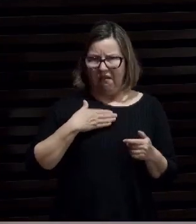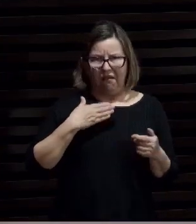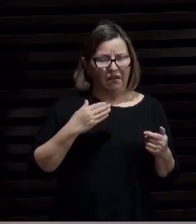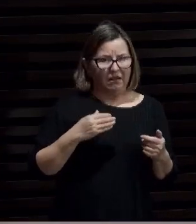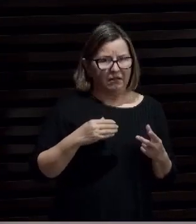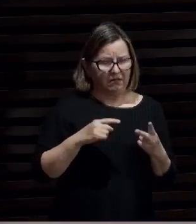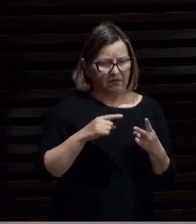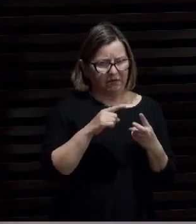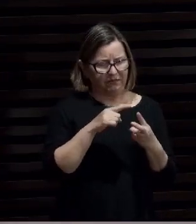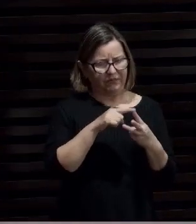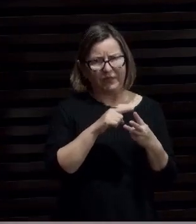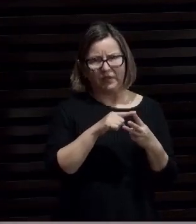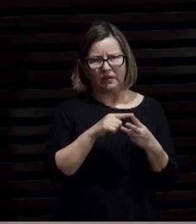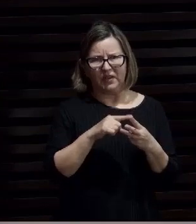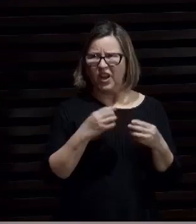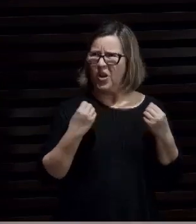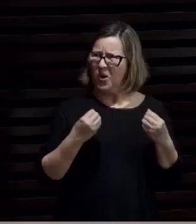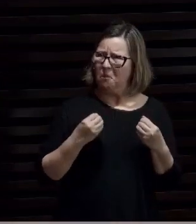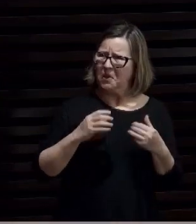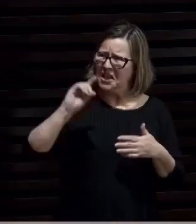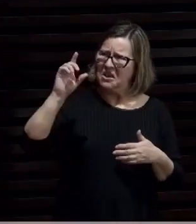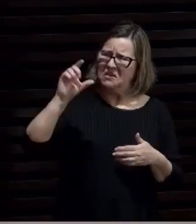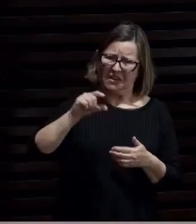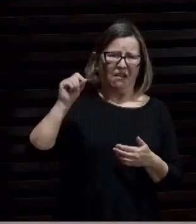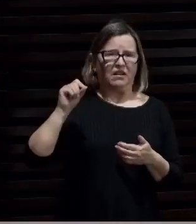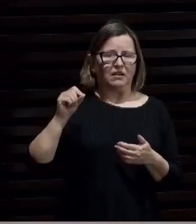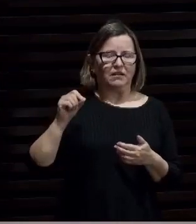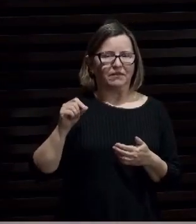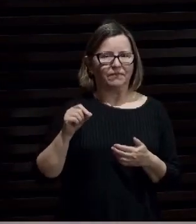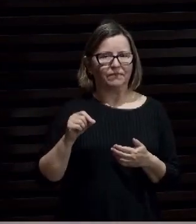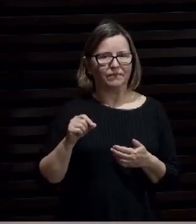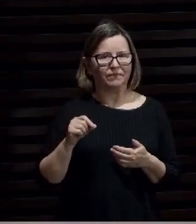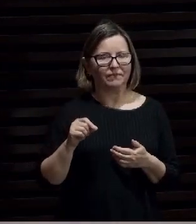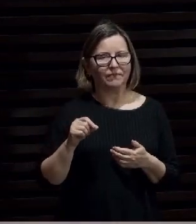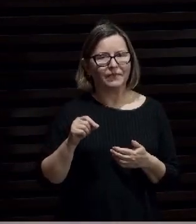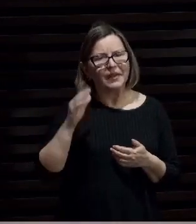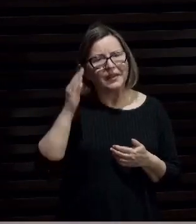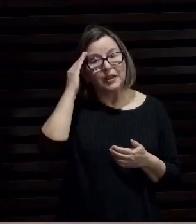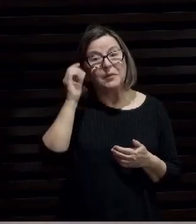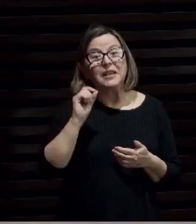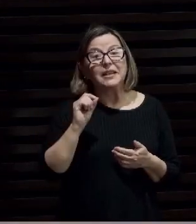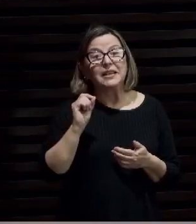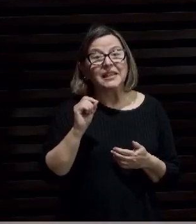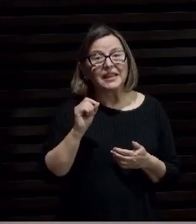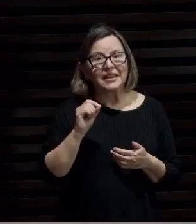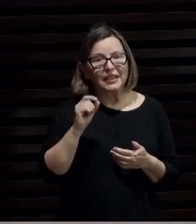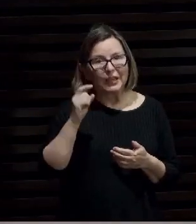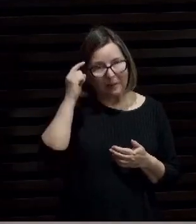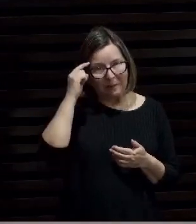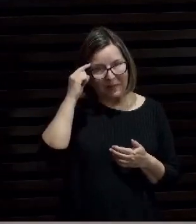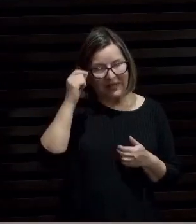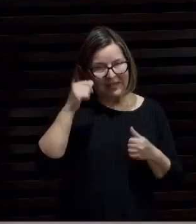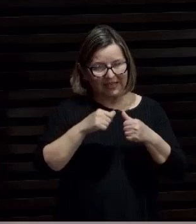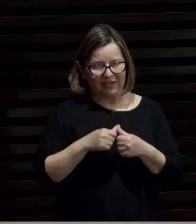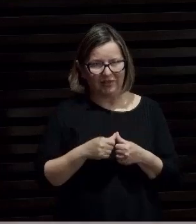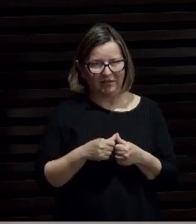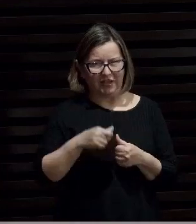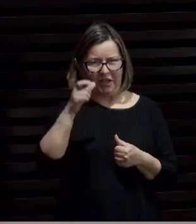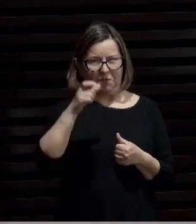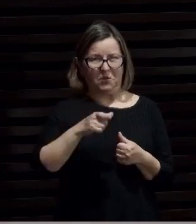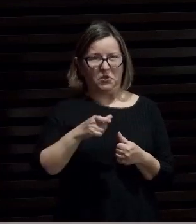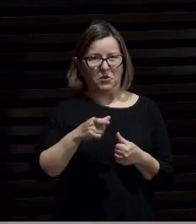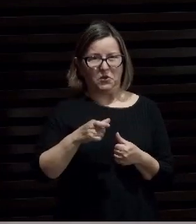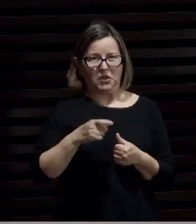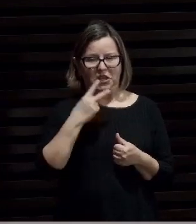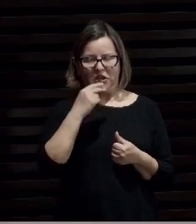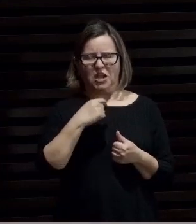Como assim? Deus que escolhe. Sabe quem pensa assim? Aquele que, por se considerar justo,